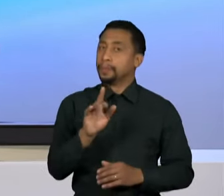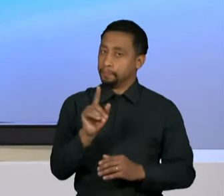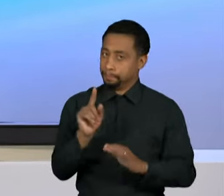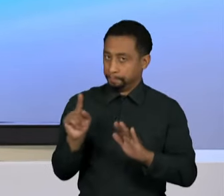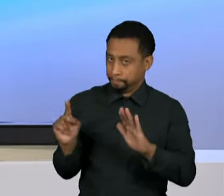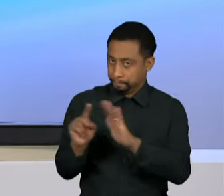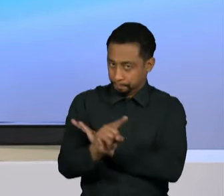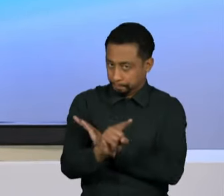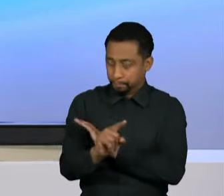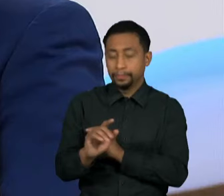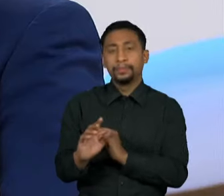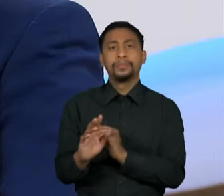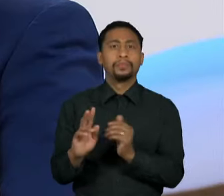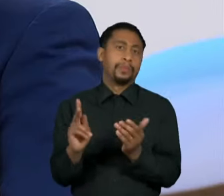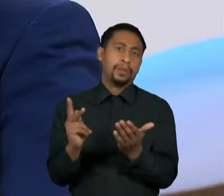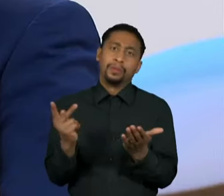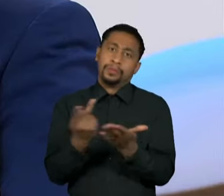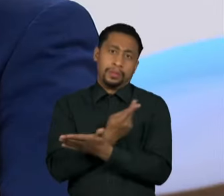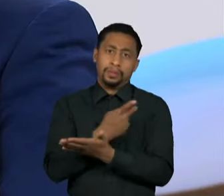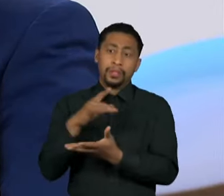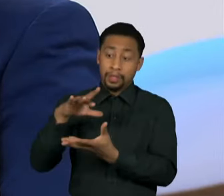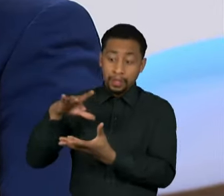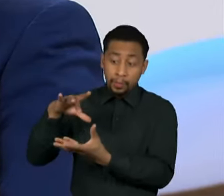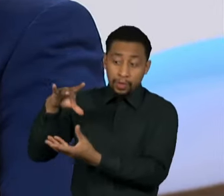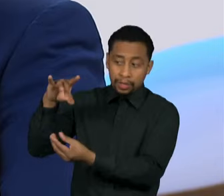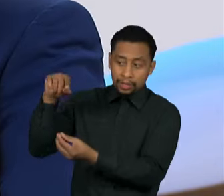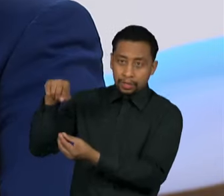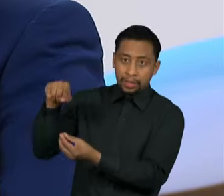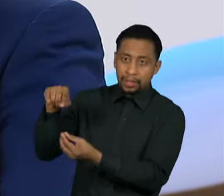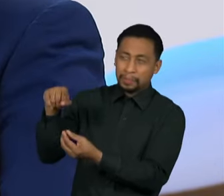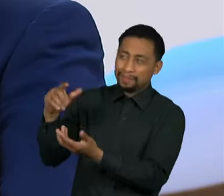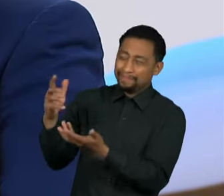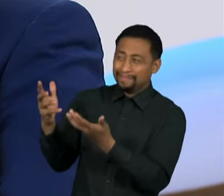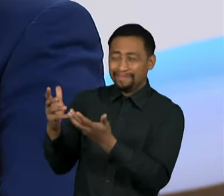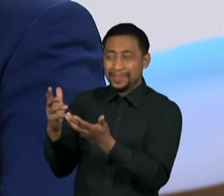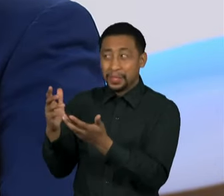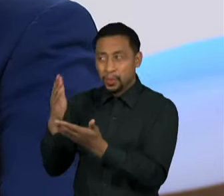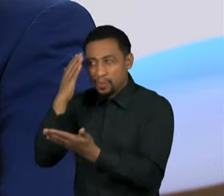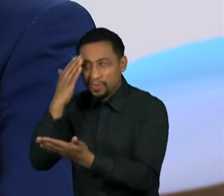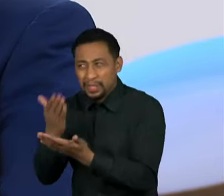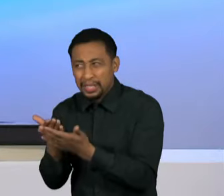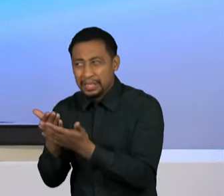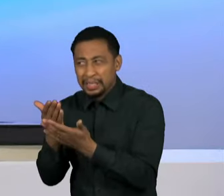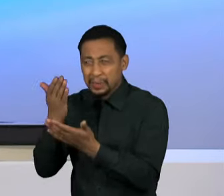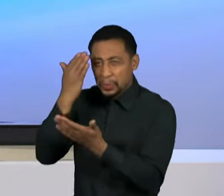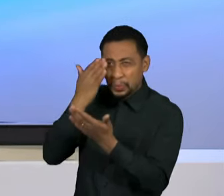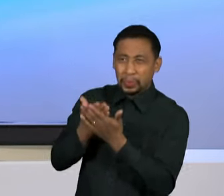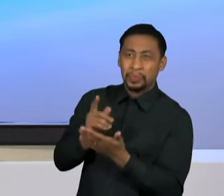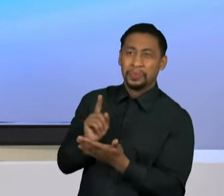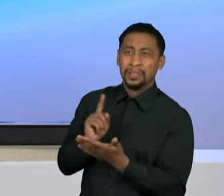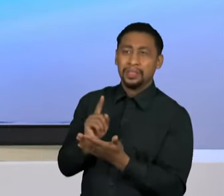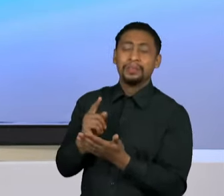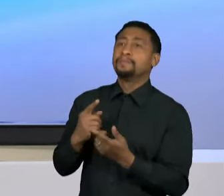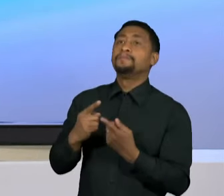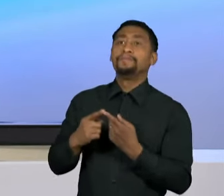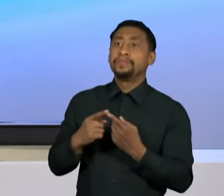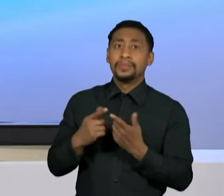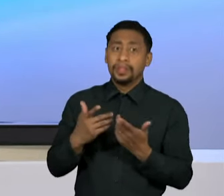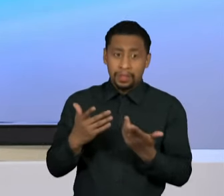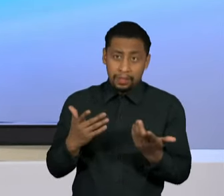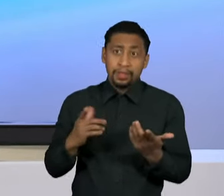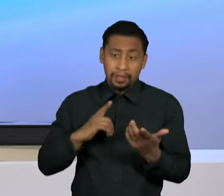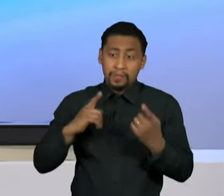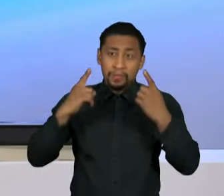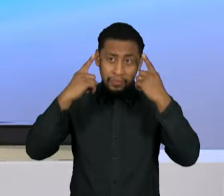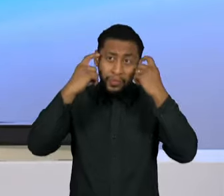parte desse descontentamento com a democracia tem a ver com o descontentamento da violência que a própria